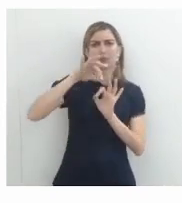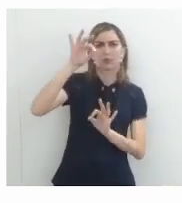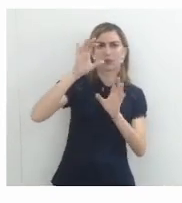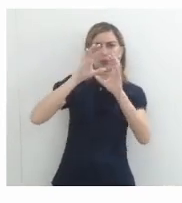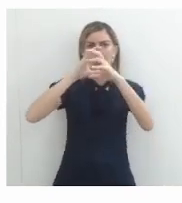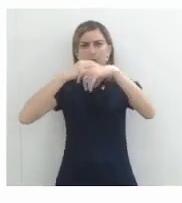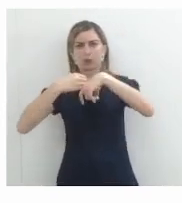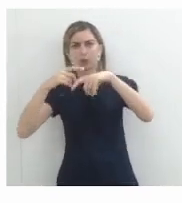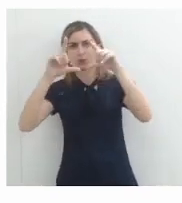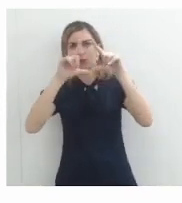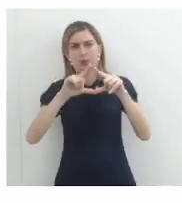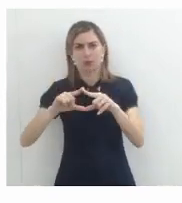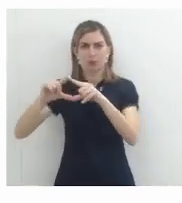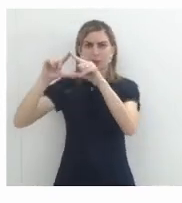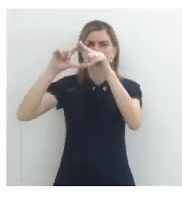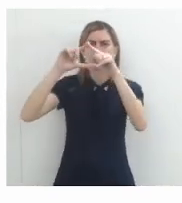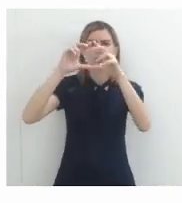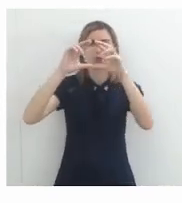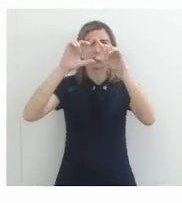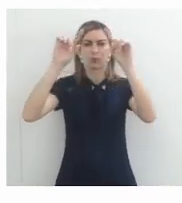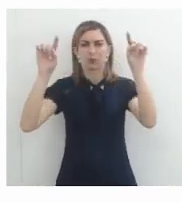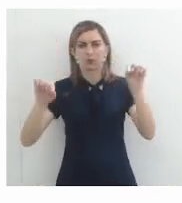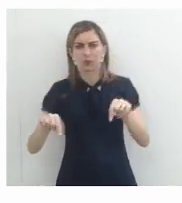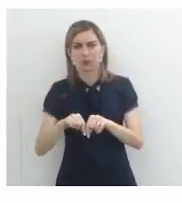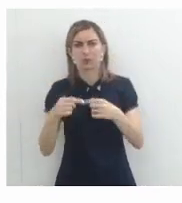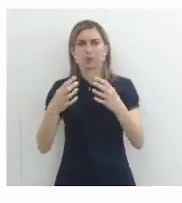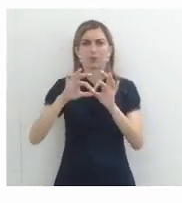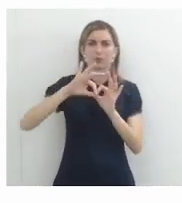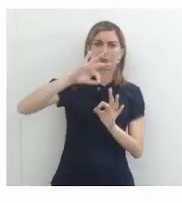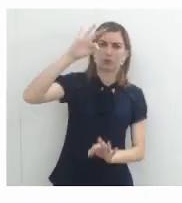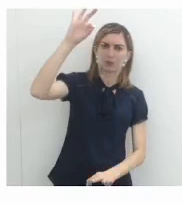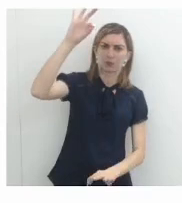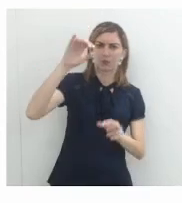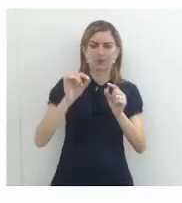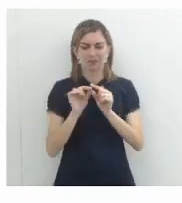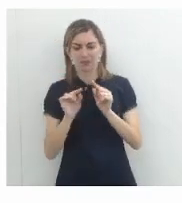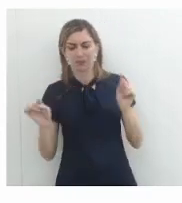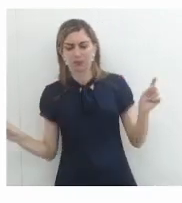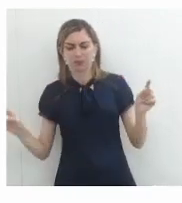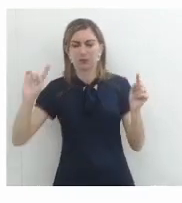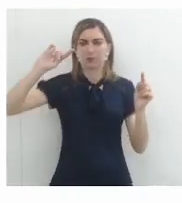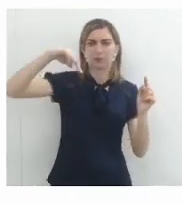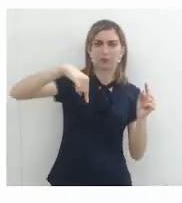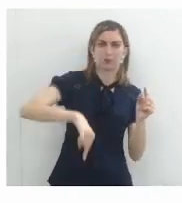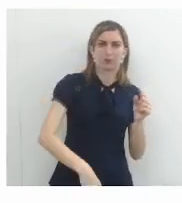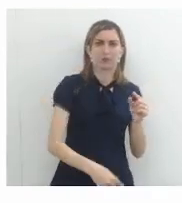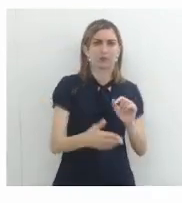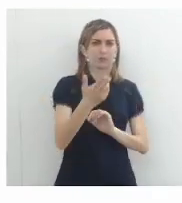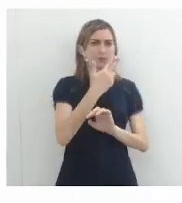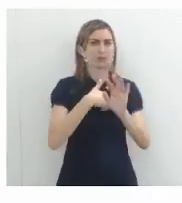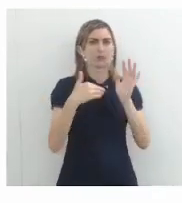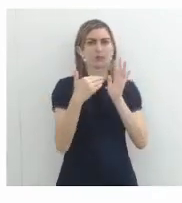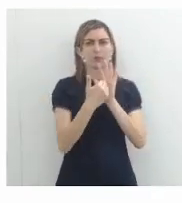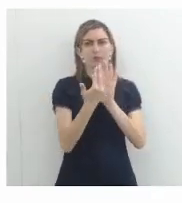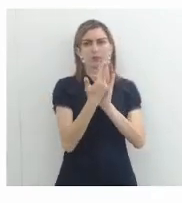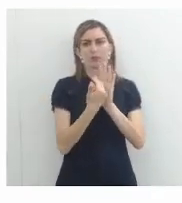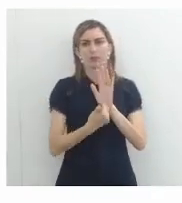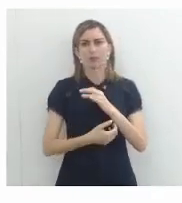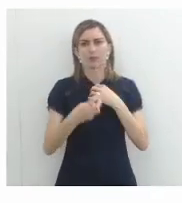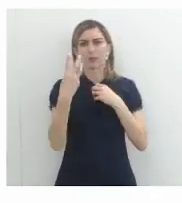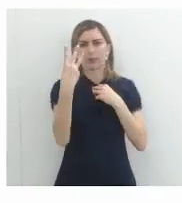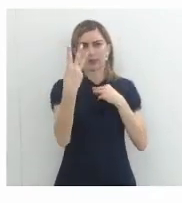possuem comprimento, largura e também profundidade. Ou seja, todas as figuras que possuem